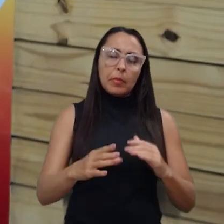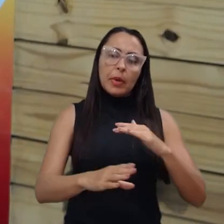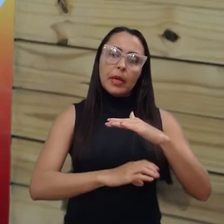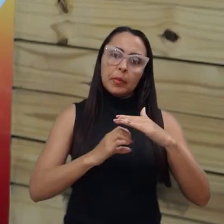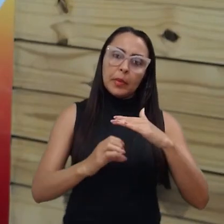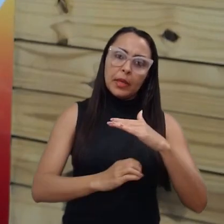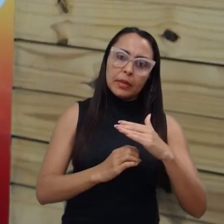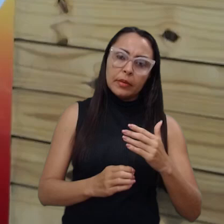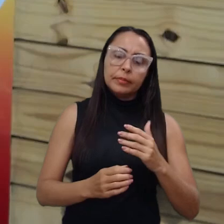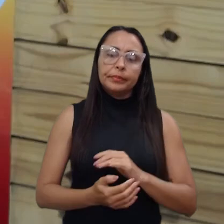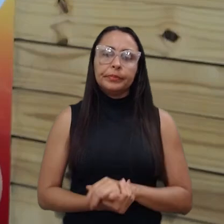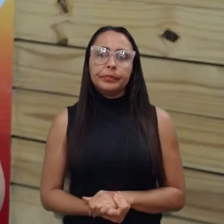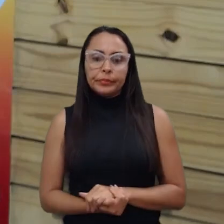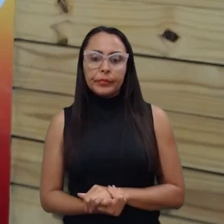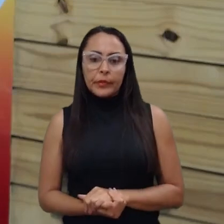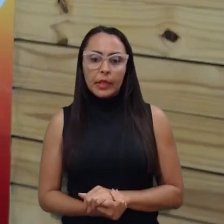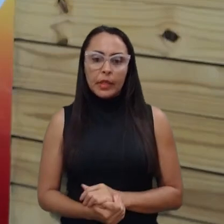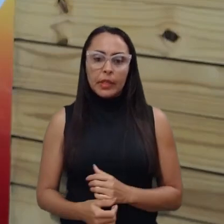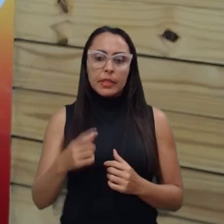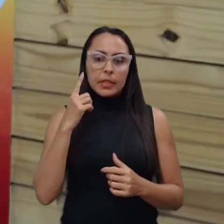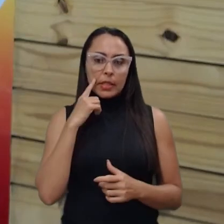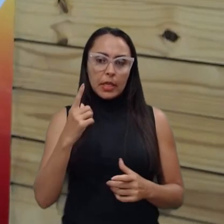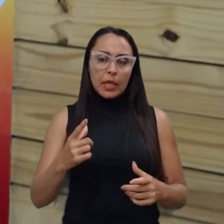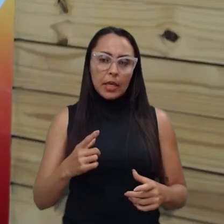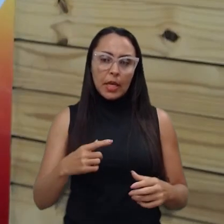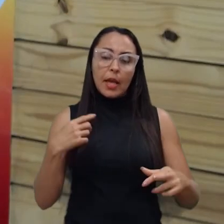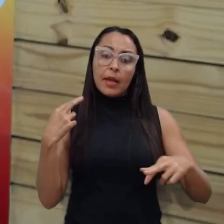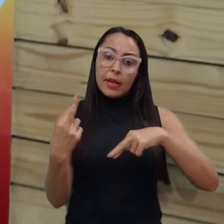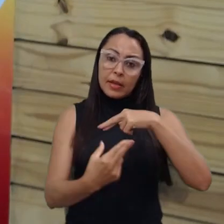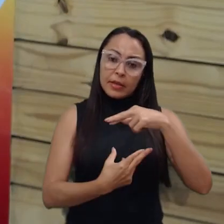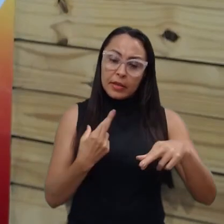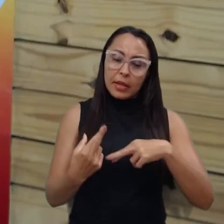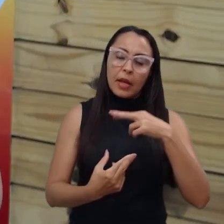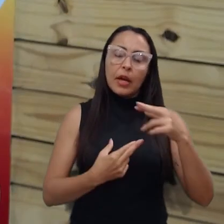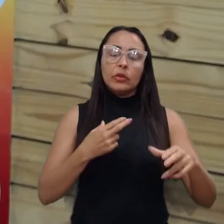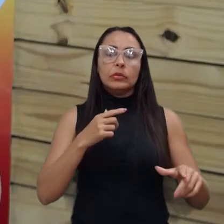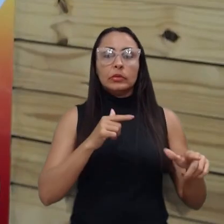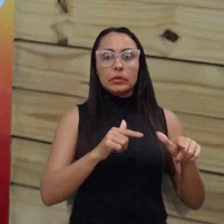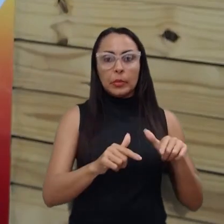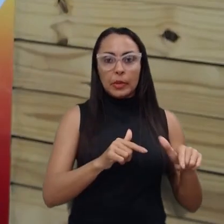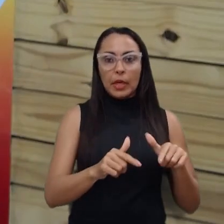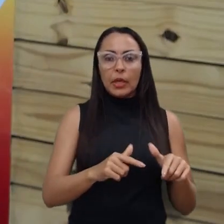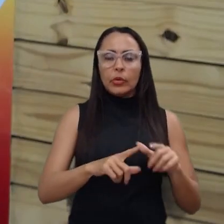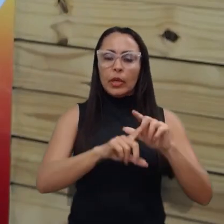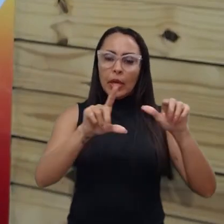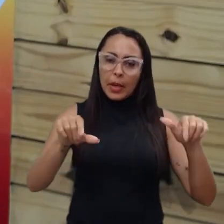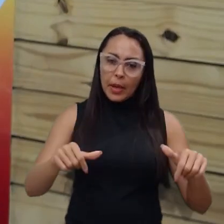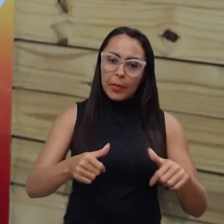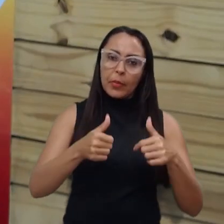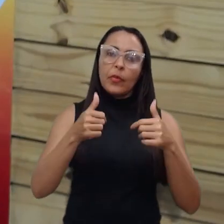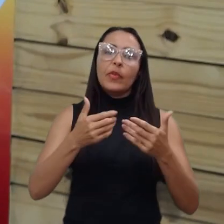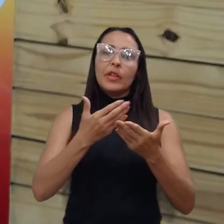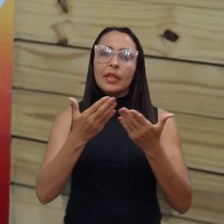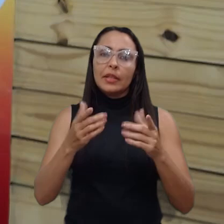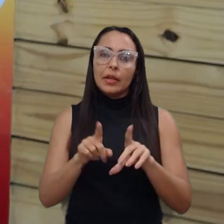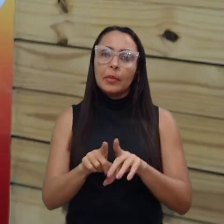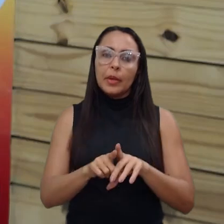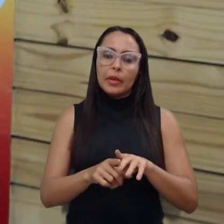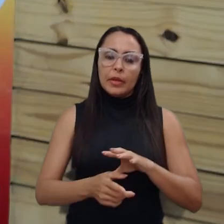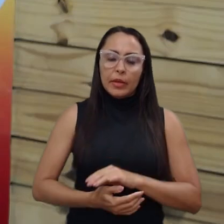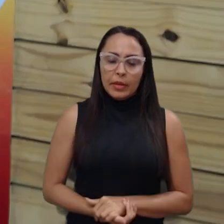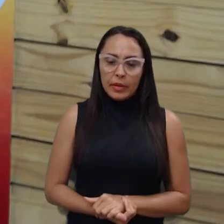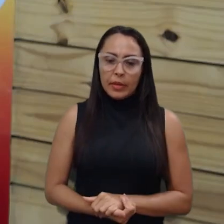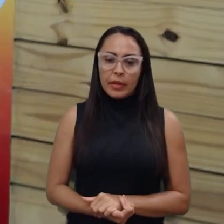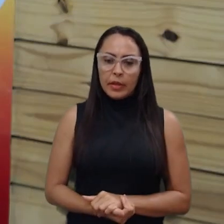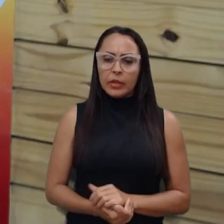origem e ser manufaturado, trabalhado, para ser reaproveitado seus componentes, por exemplo. Isso é o